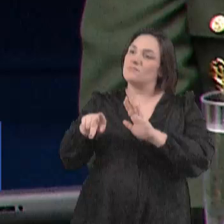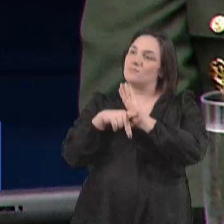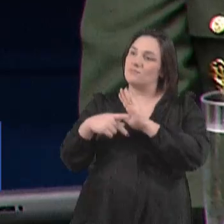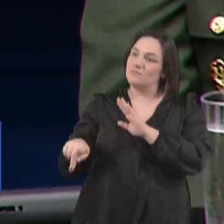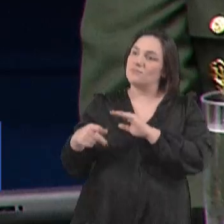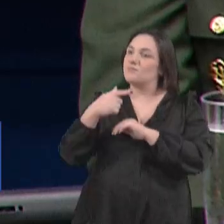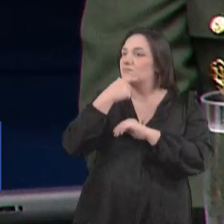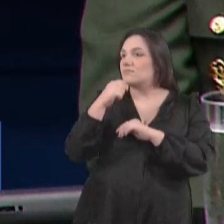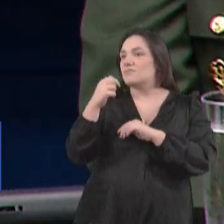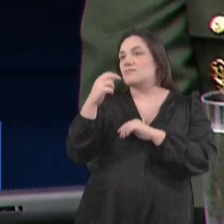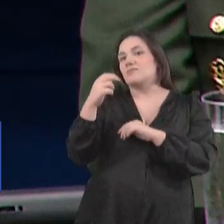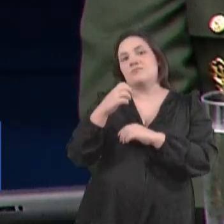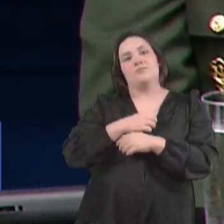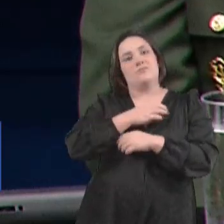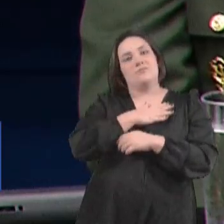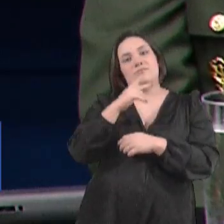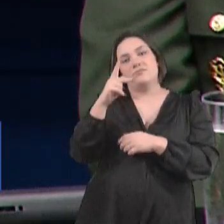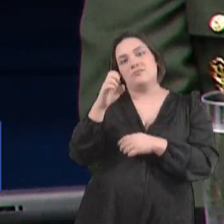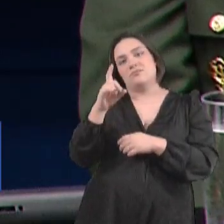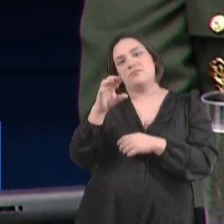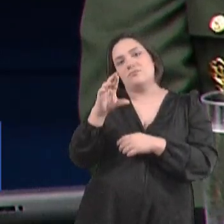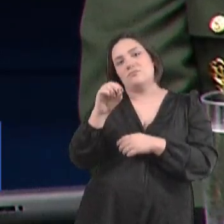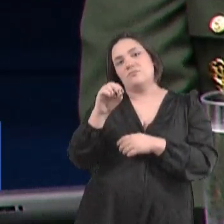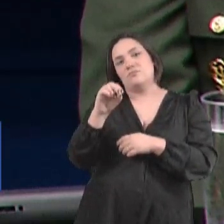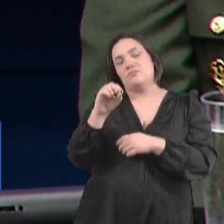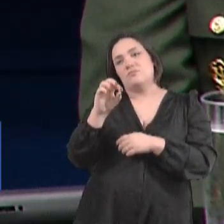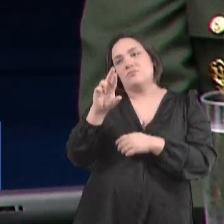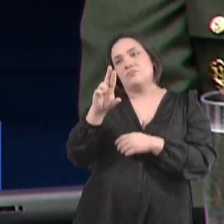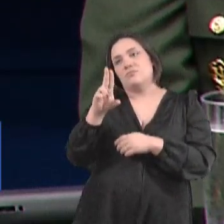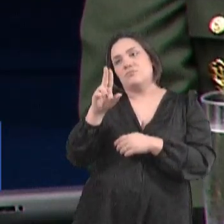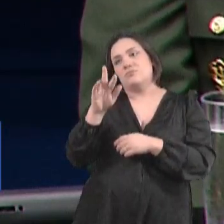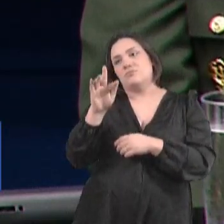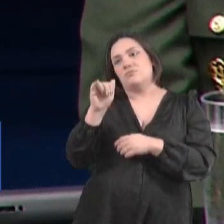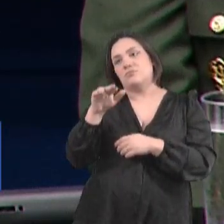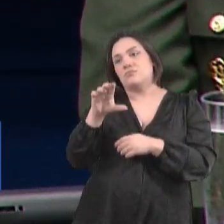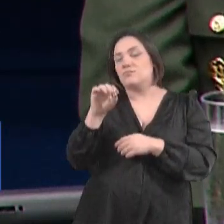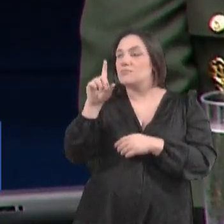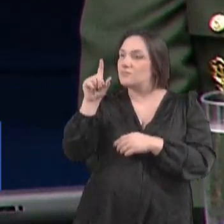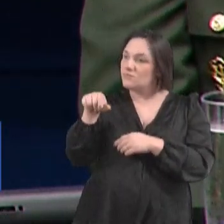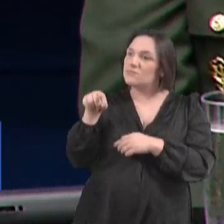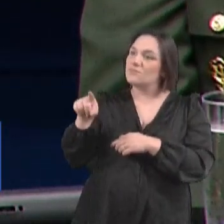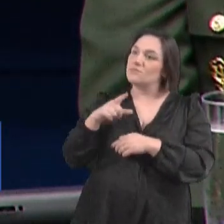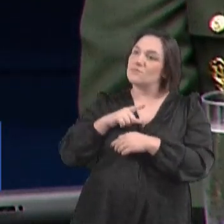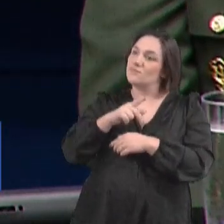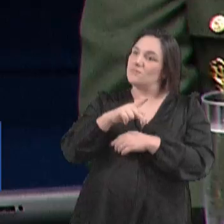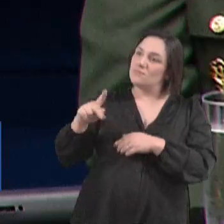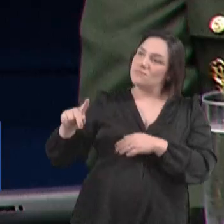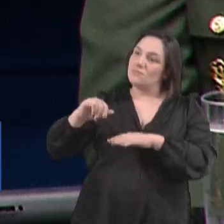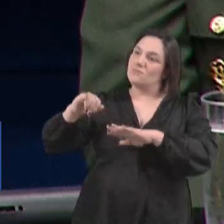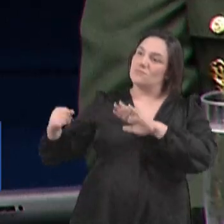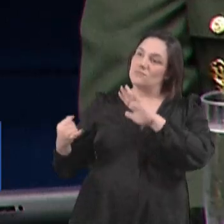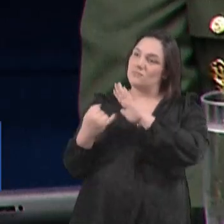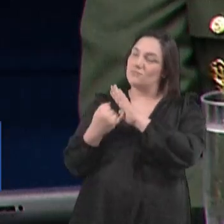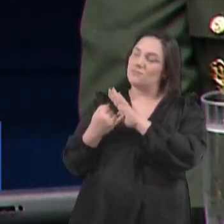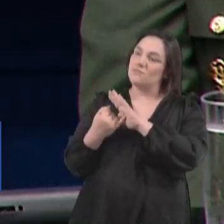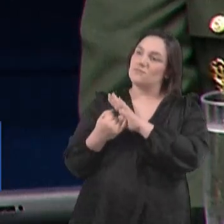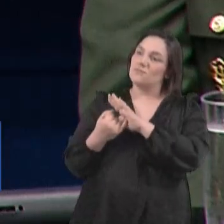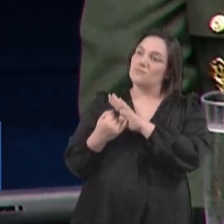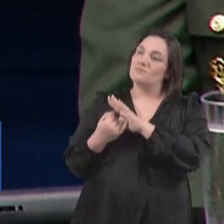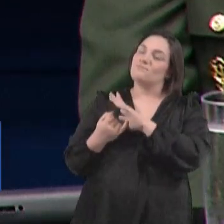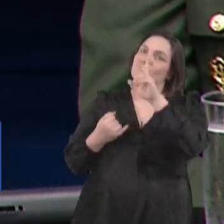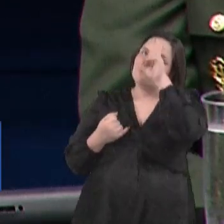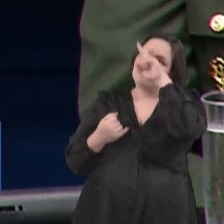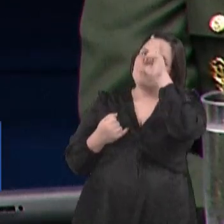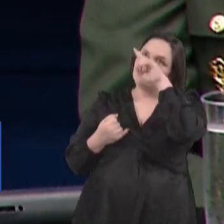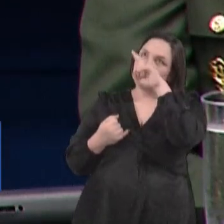Rufino e presidente desse instituto que objetiva perpetuar na memória os nossos